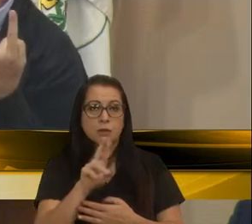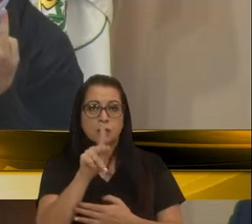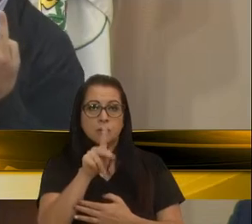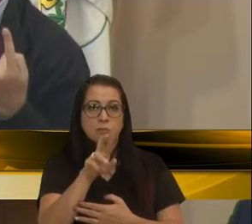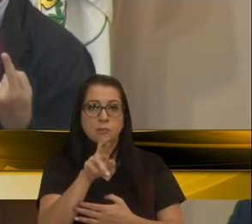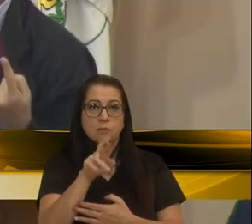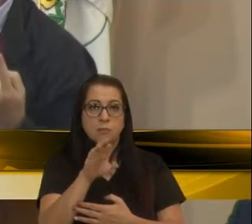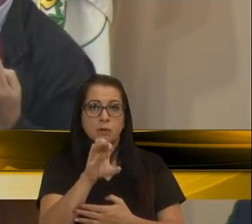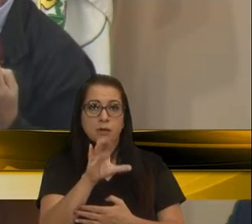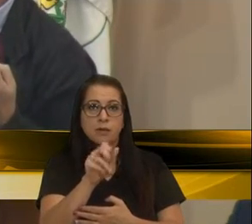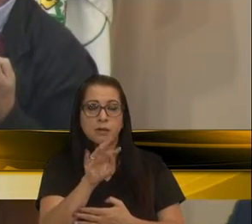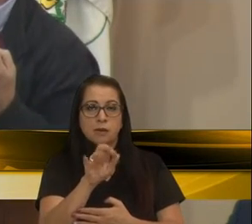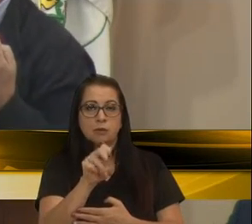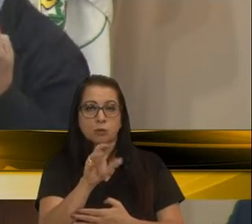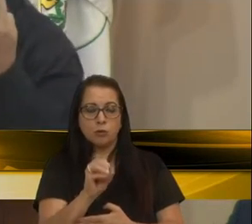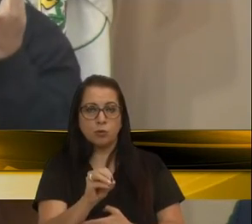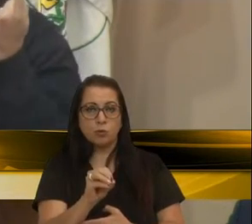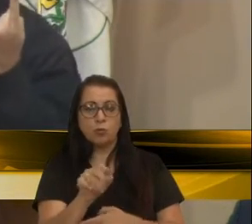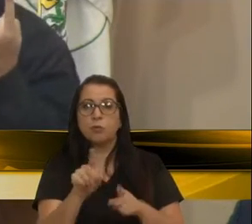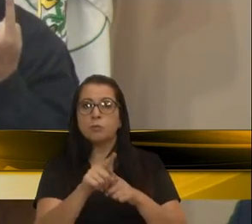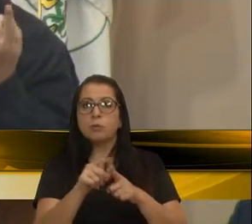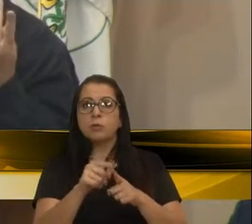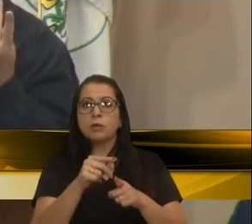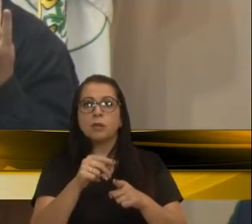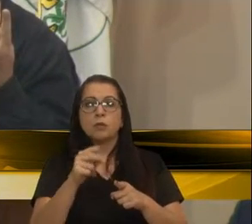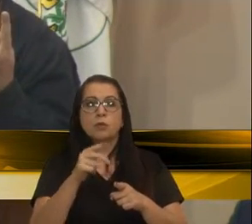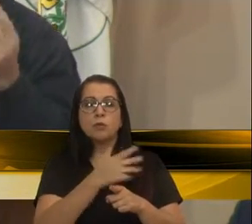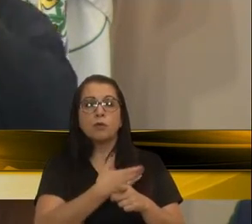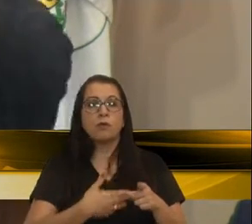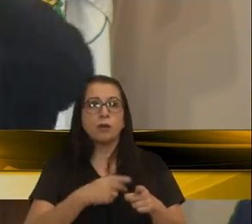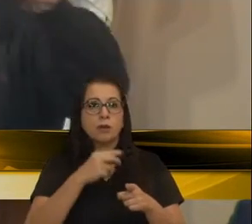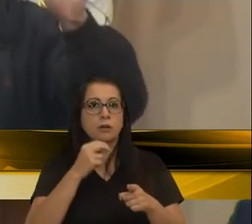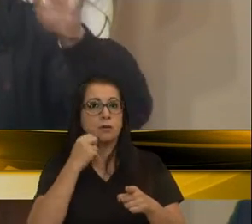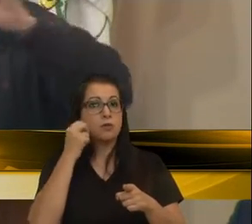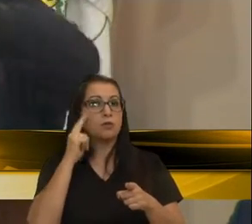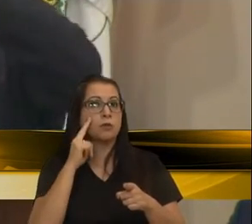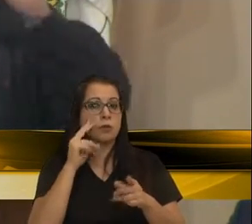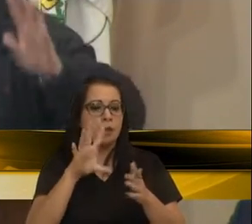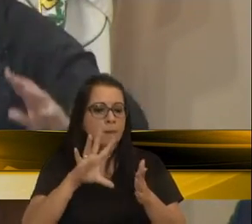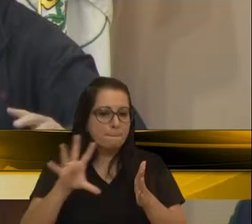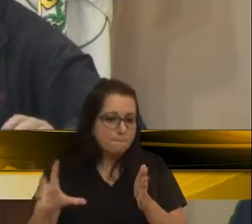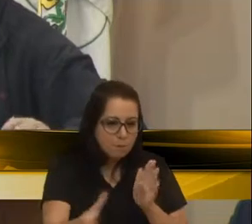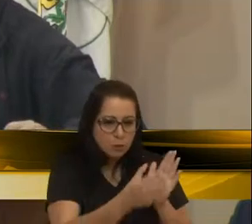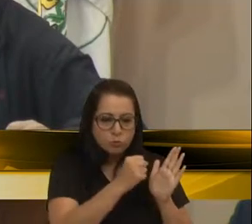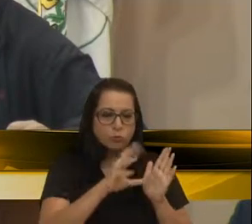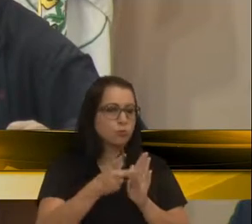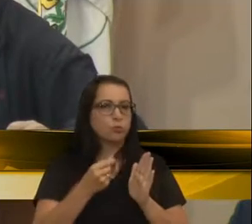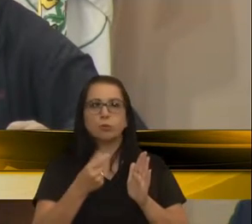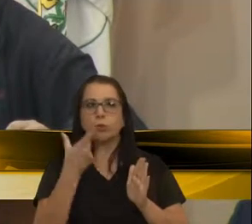porque o governador Tarso raspou o tacho, nenhum tostão, nada,